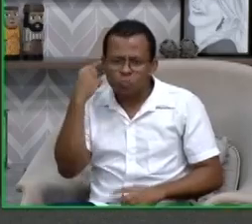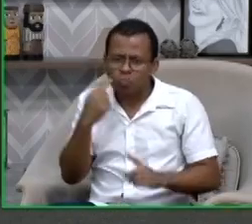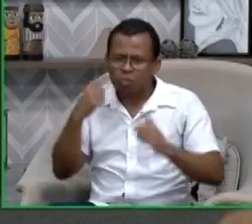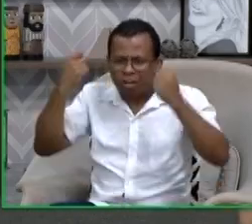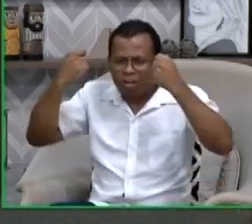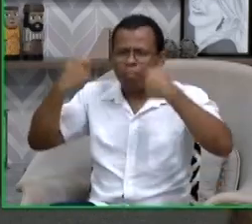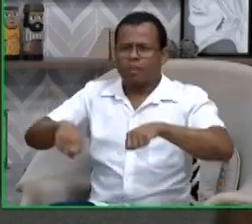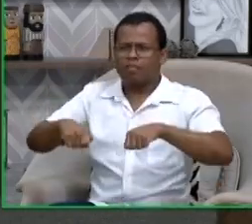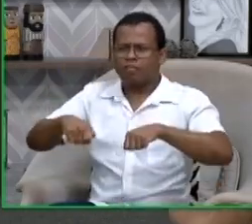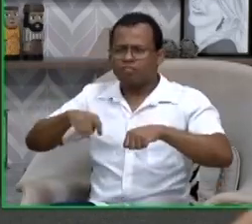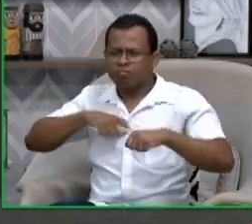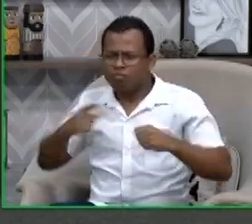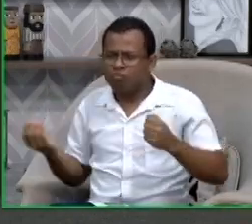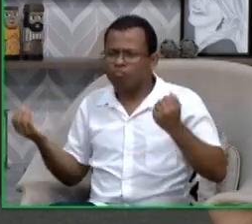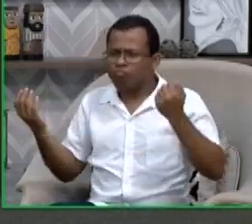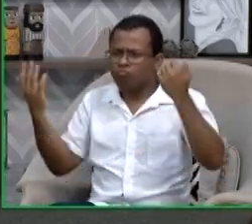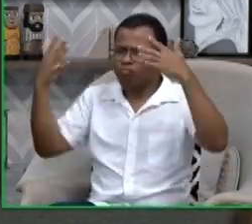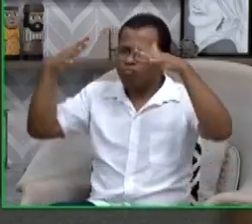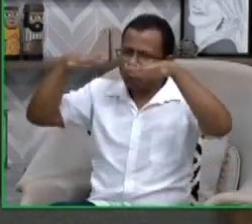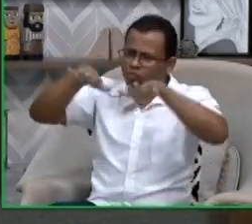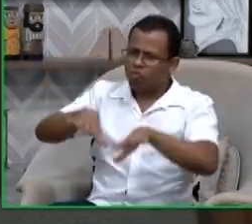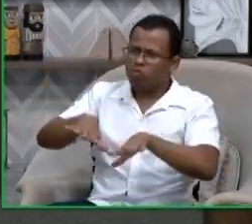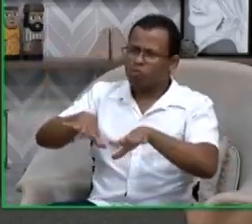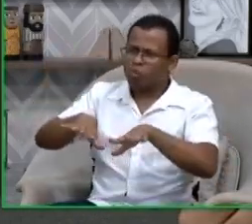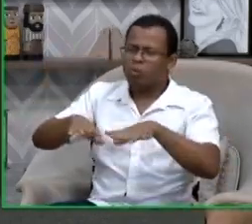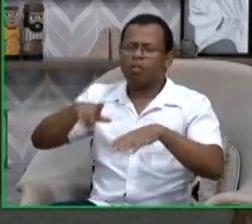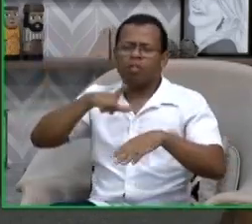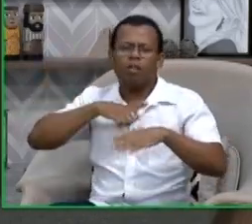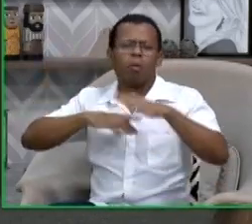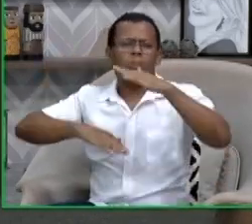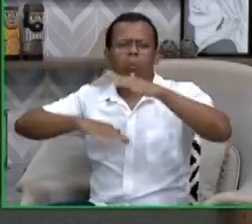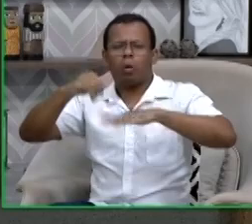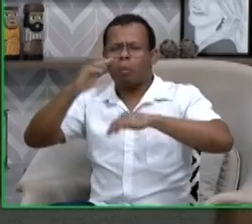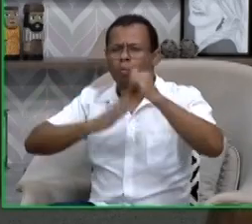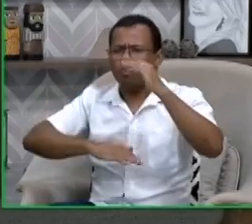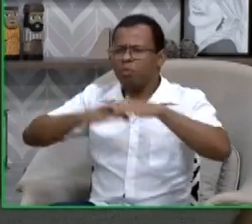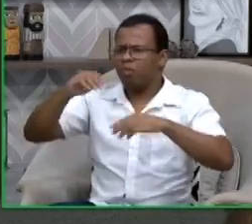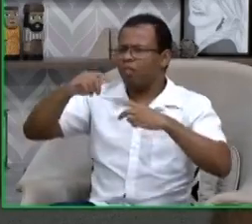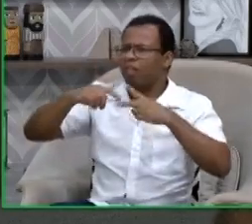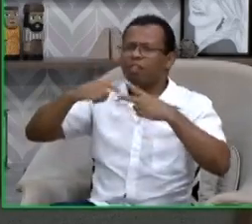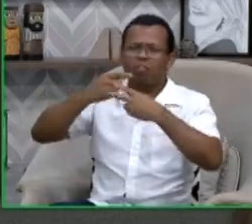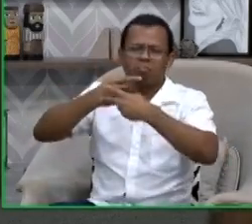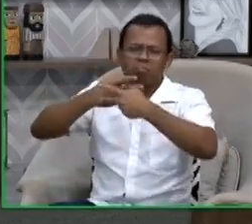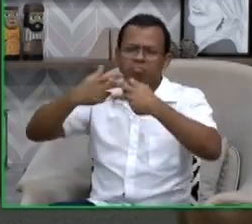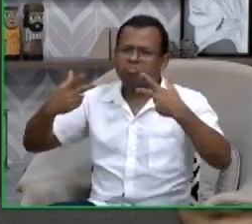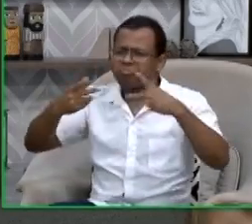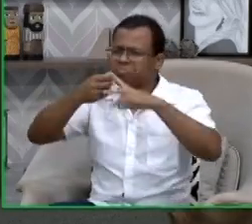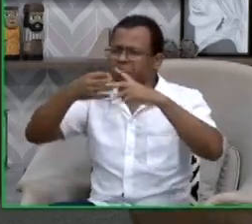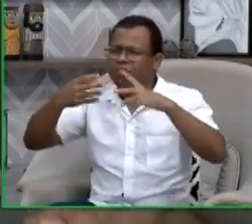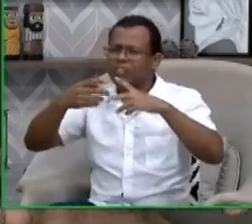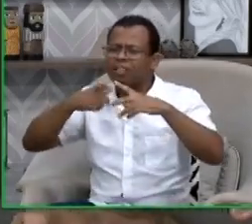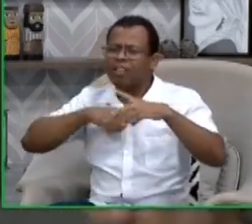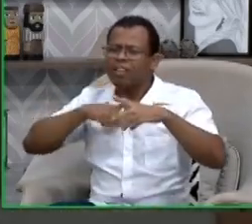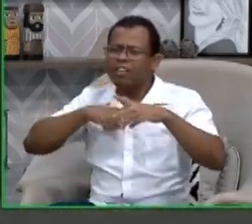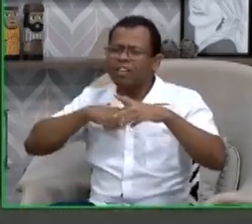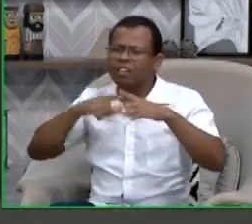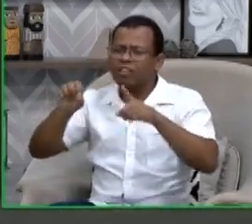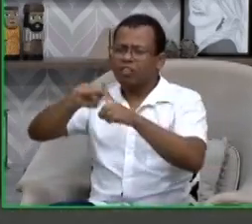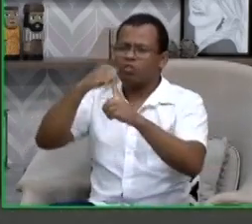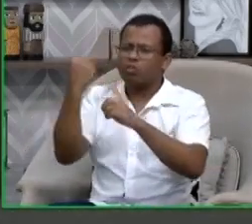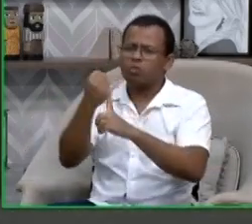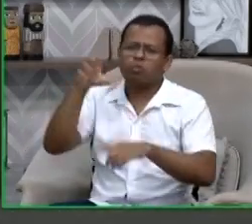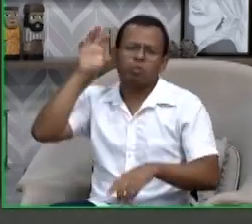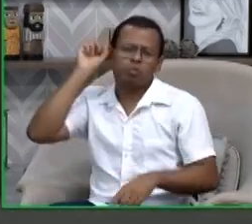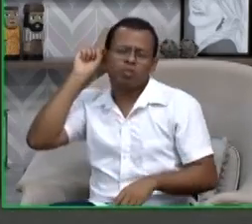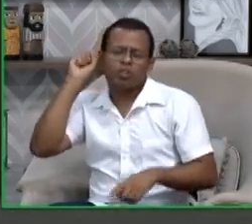capaz de se inserir socialmente com uma profissão, com todas as demandas que nós temos na sociedade dos ouvintes, a